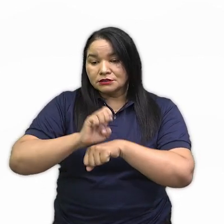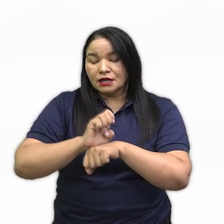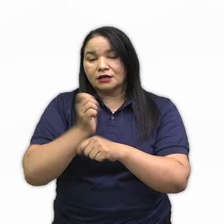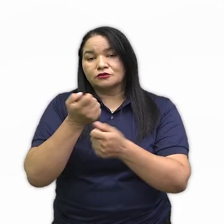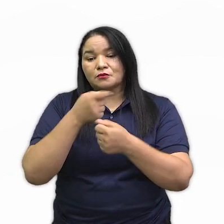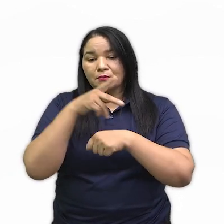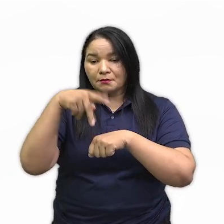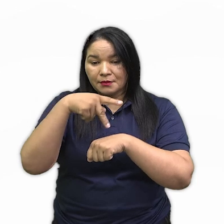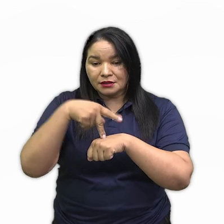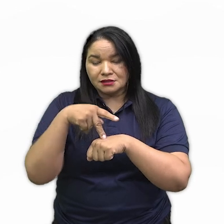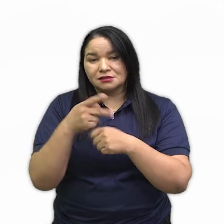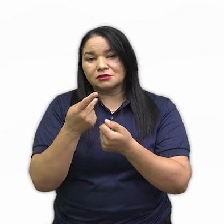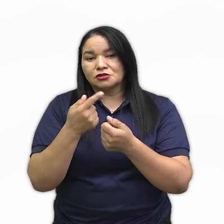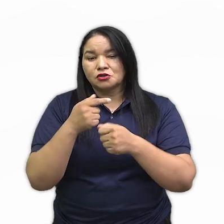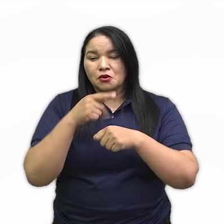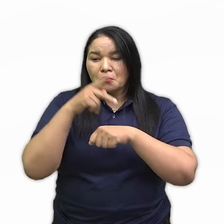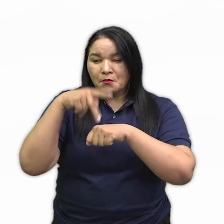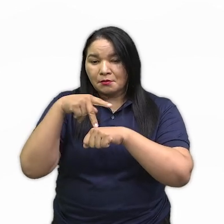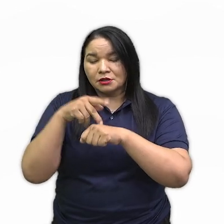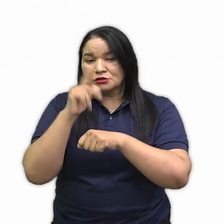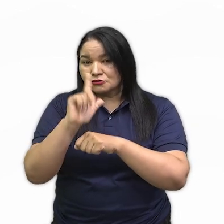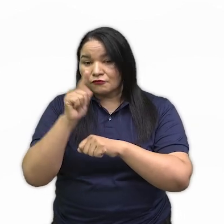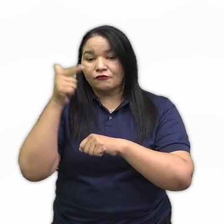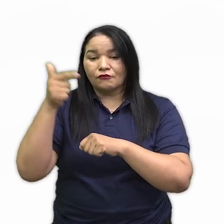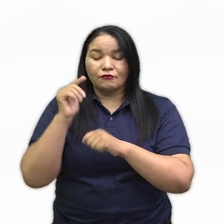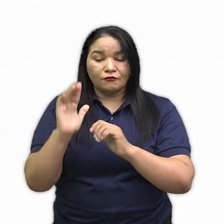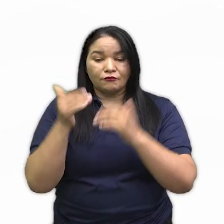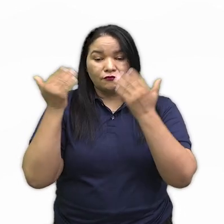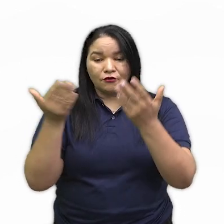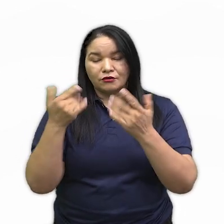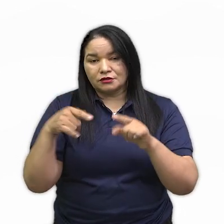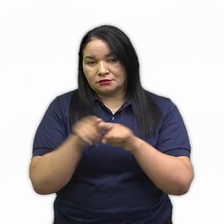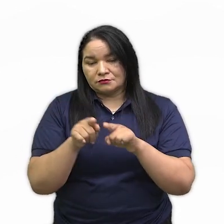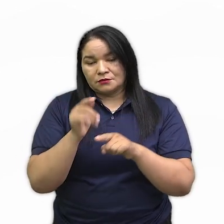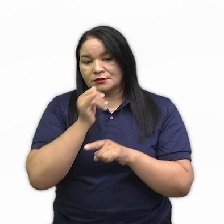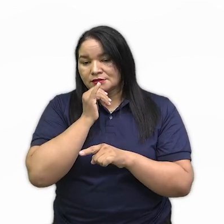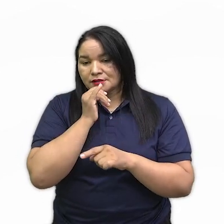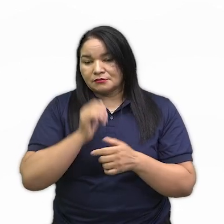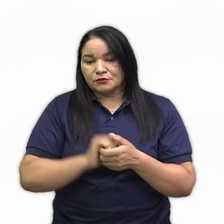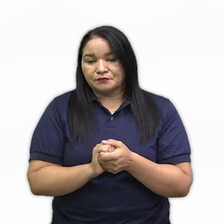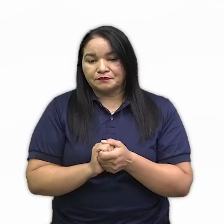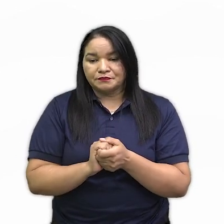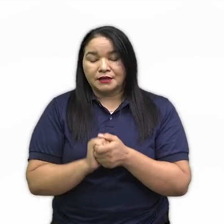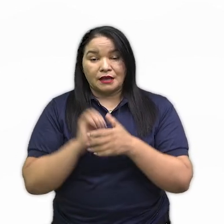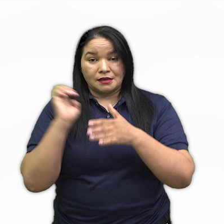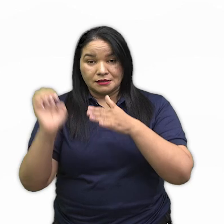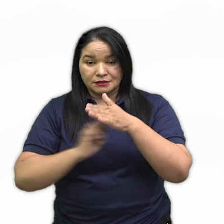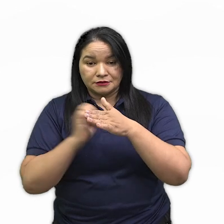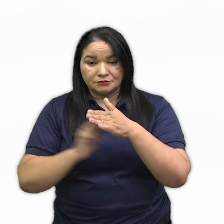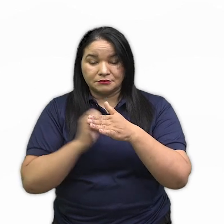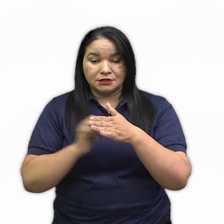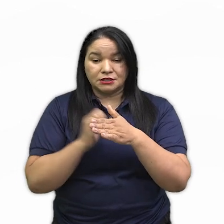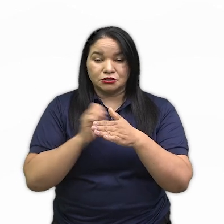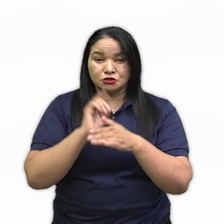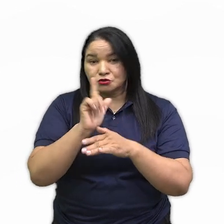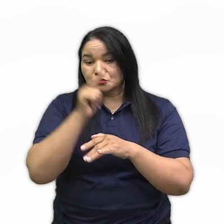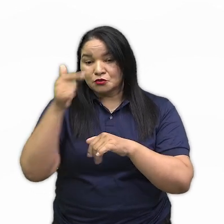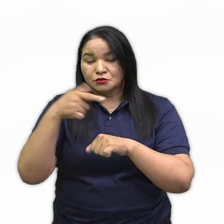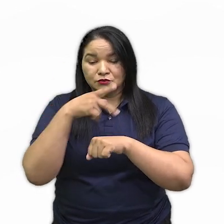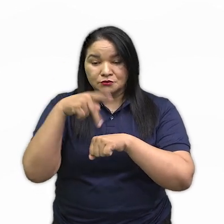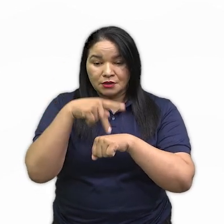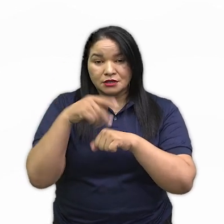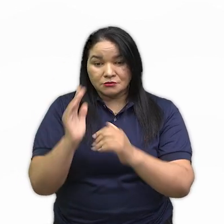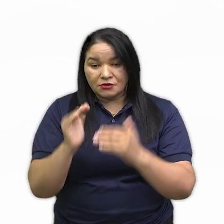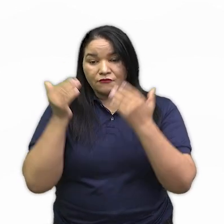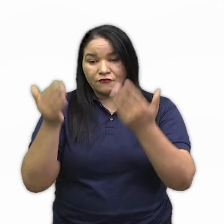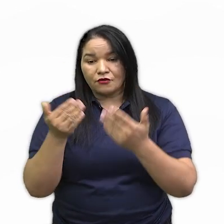atores internacionais, como, por exemplo, as grandes corporações financeiras internacionais, as grandes